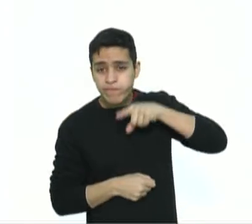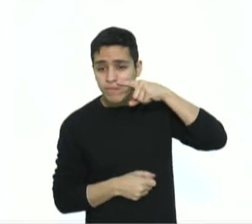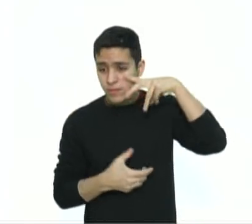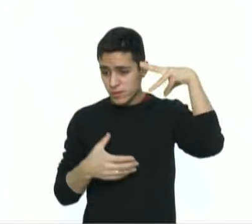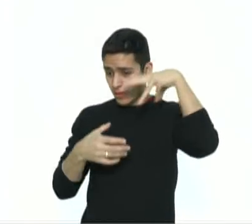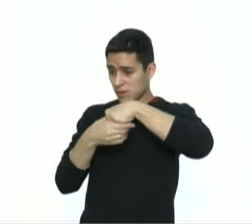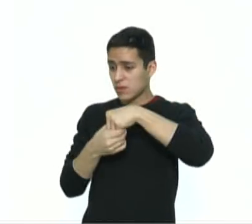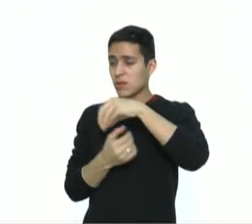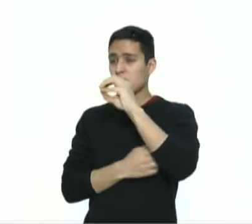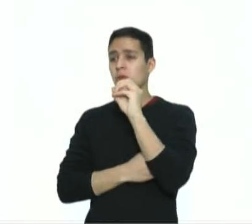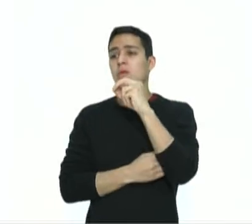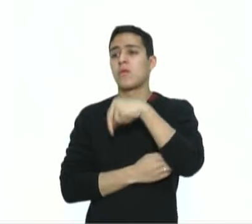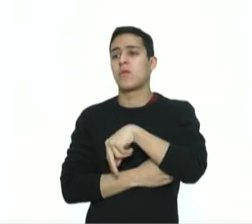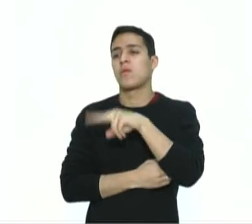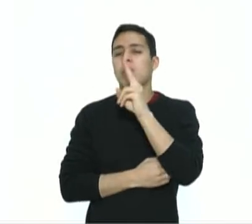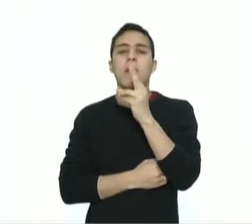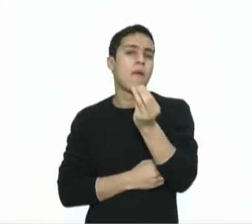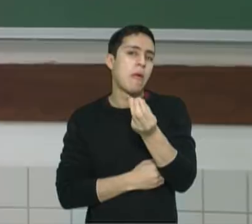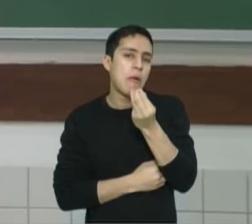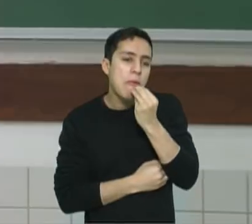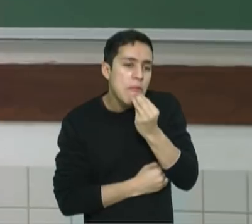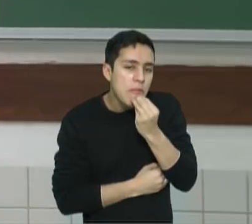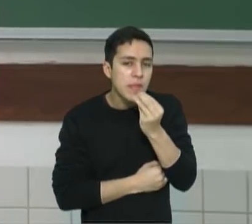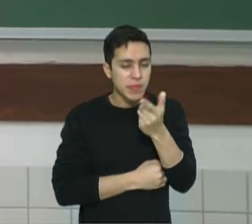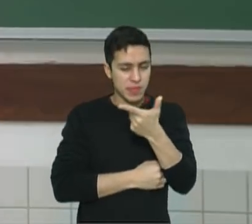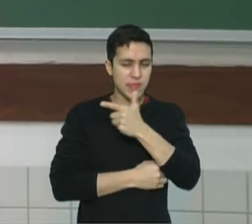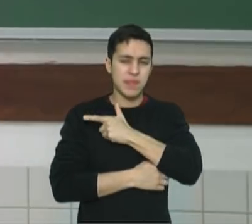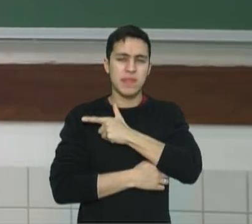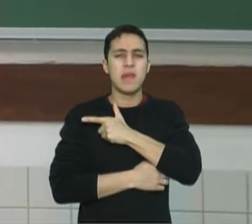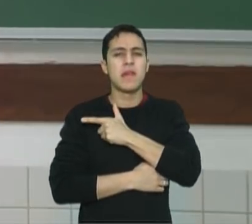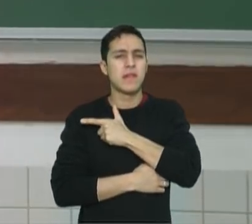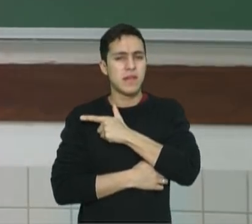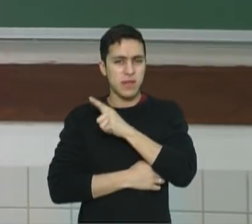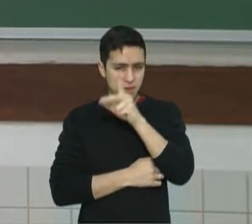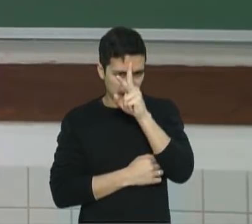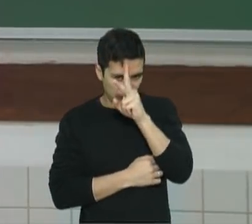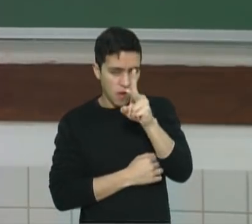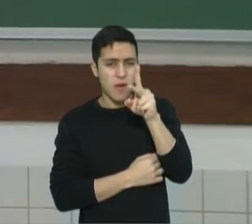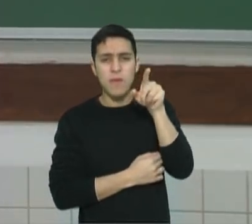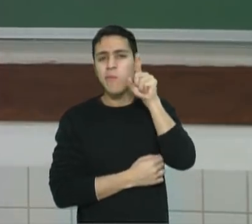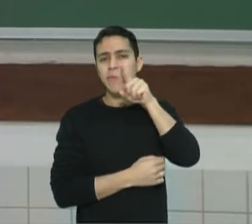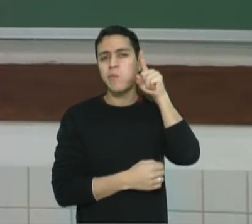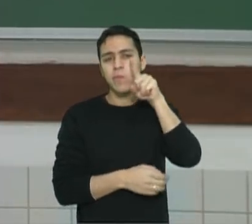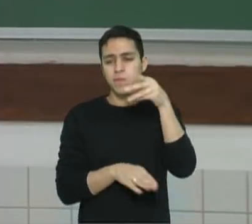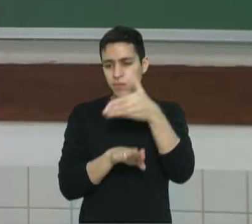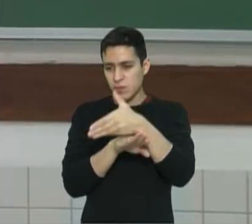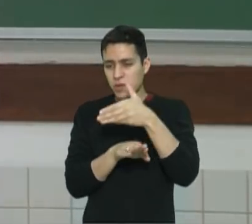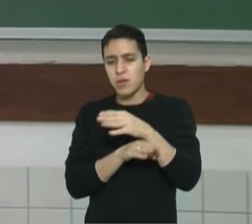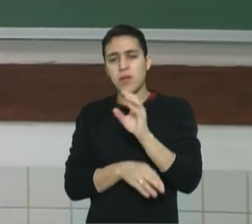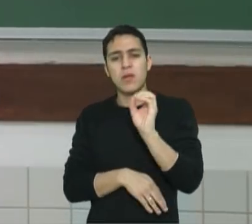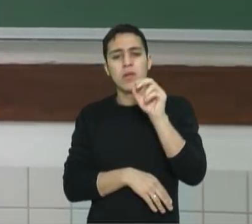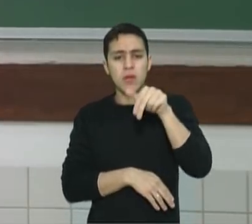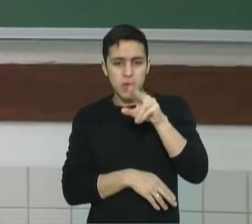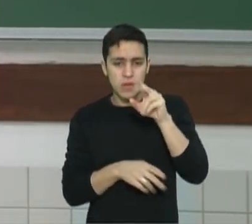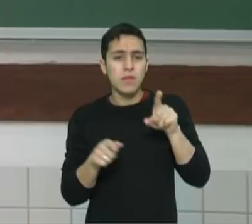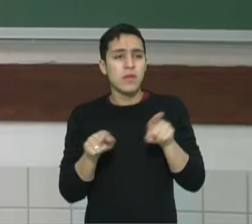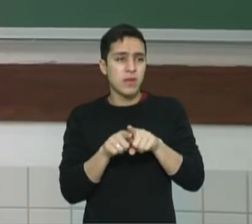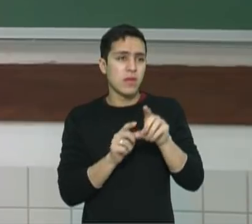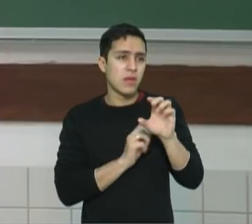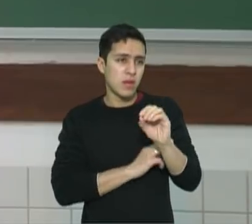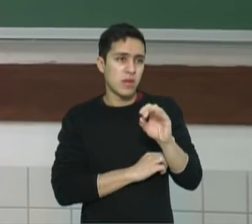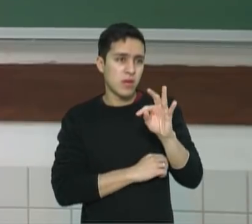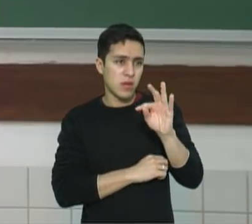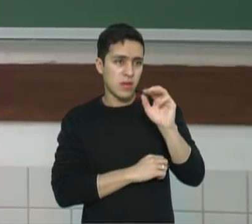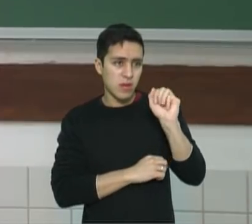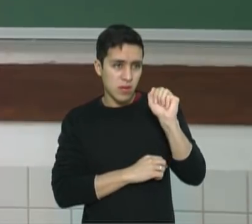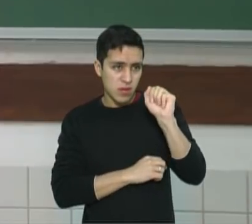ONU. Então você vai ter, obviamente, uma inserção muito grande dos Estados Unidos na ONU, na OTAN, que ela